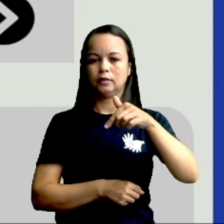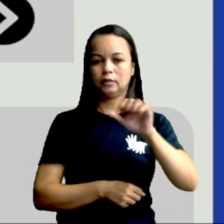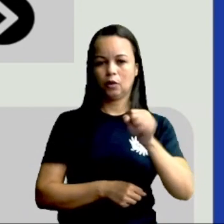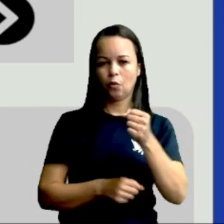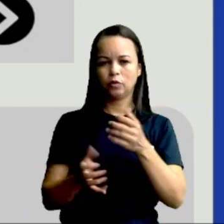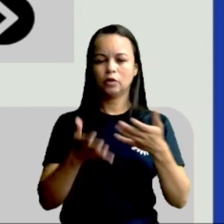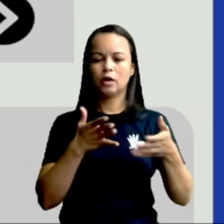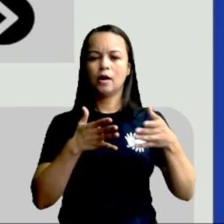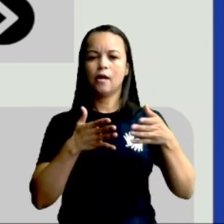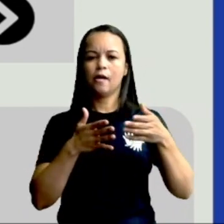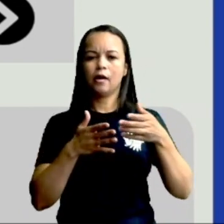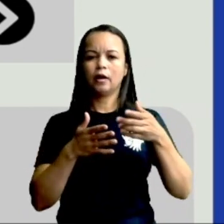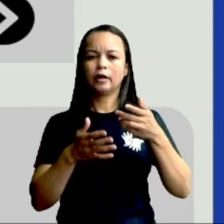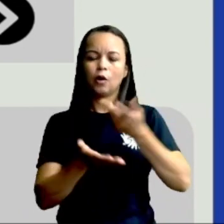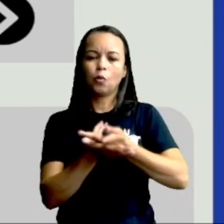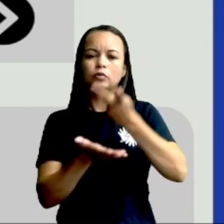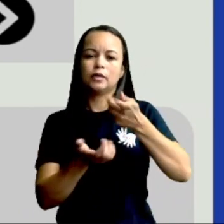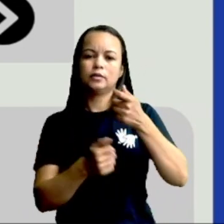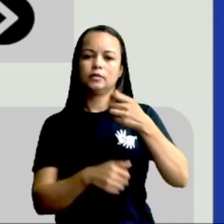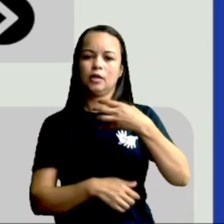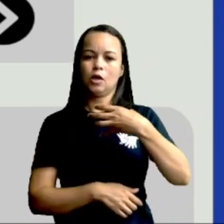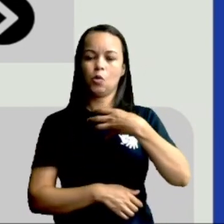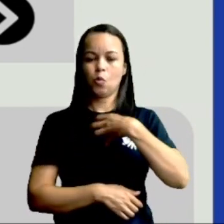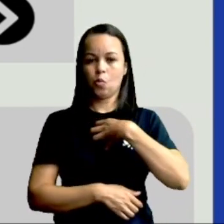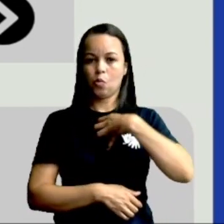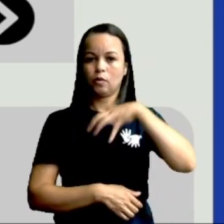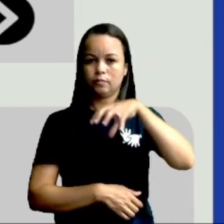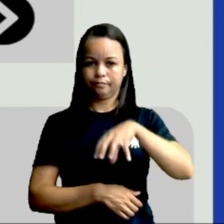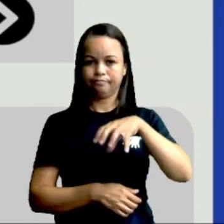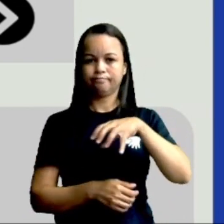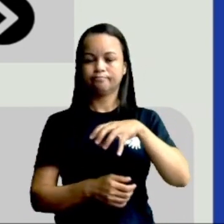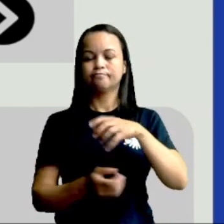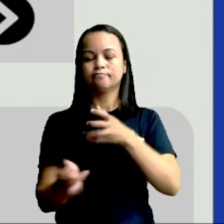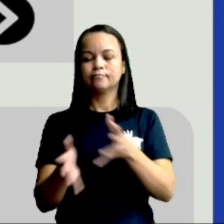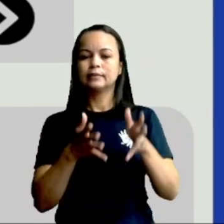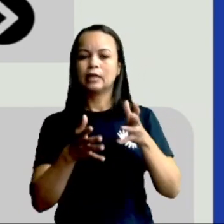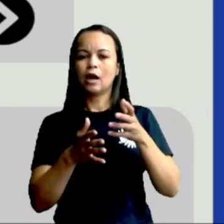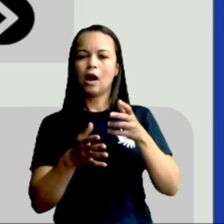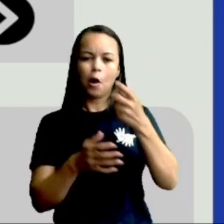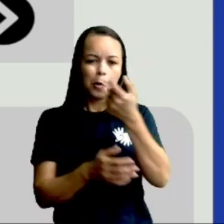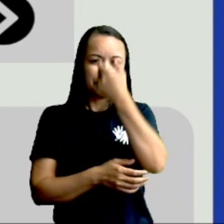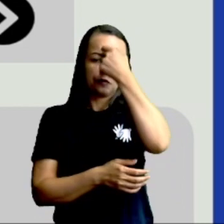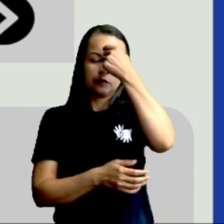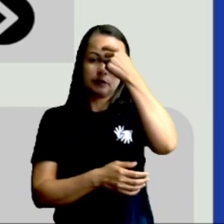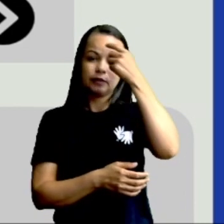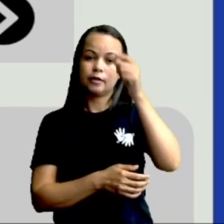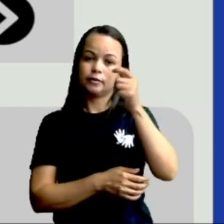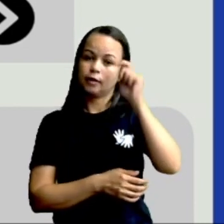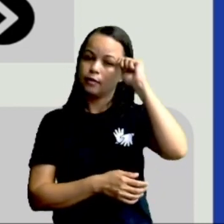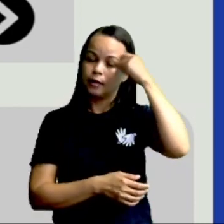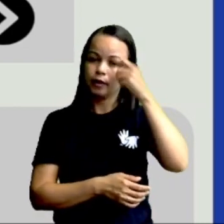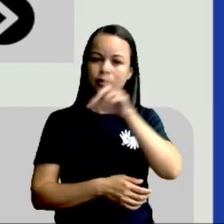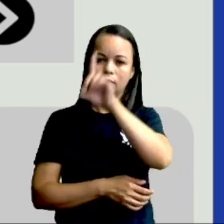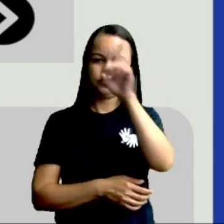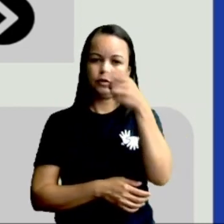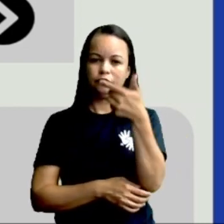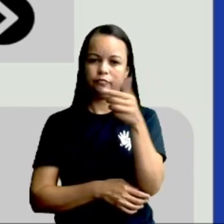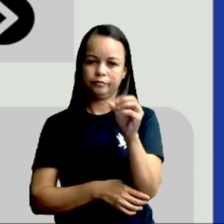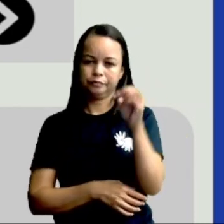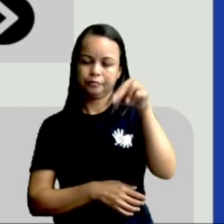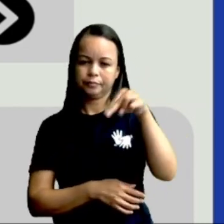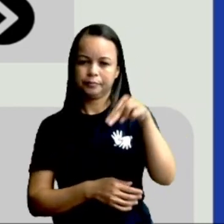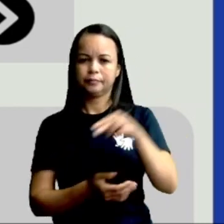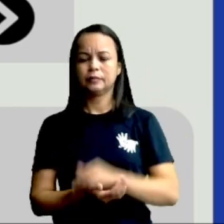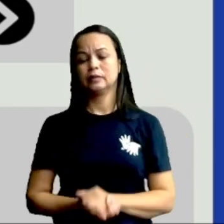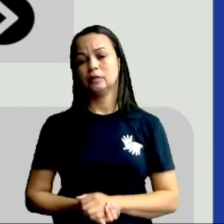em Salvador, Bahia, adotar a comemoração da consciência negra no dia 20 de novembro,